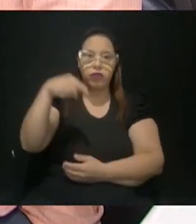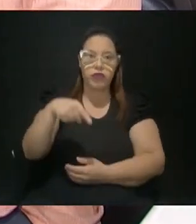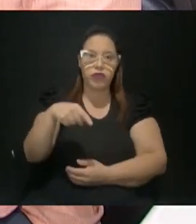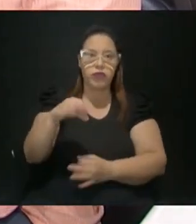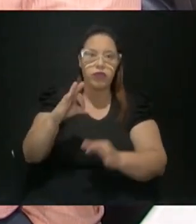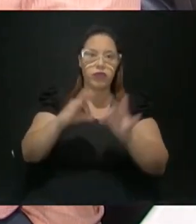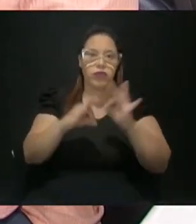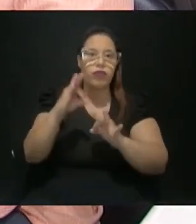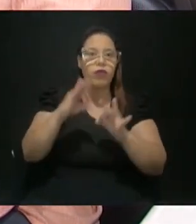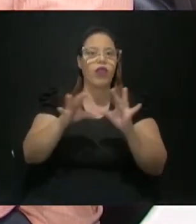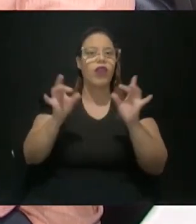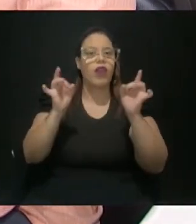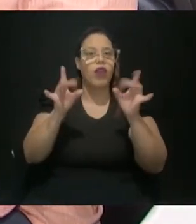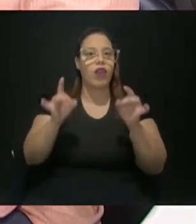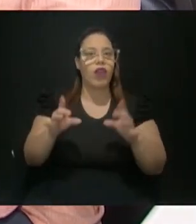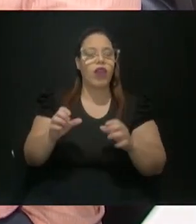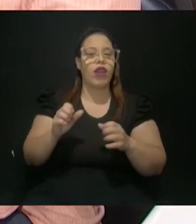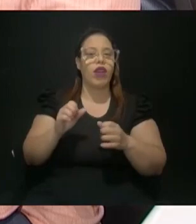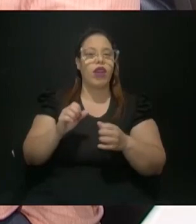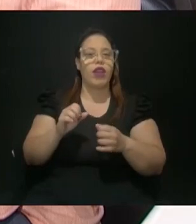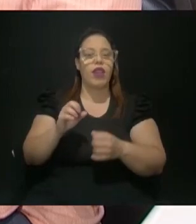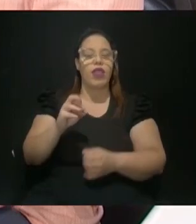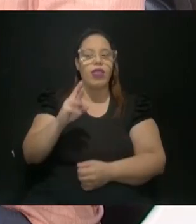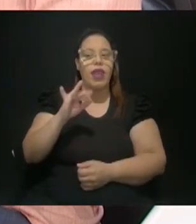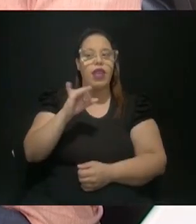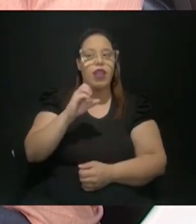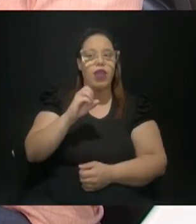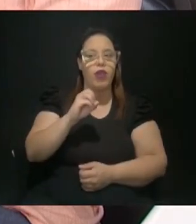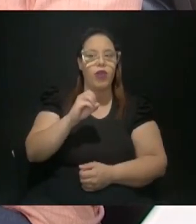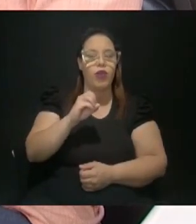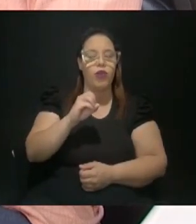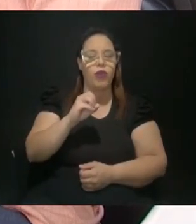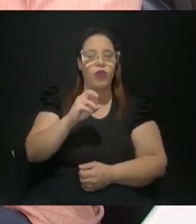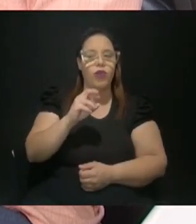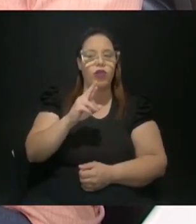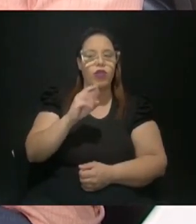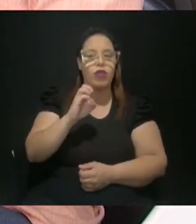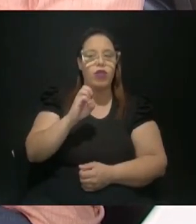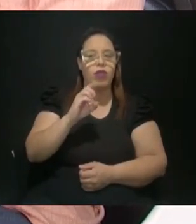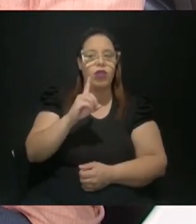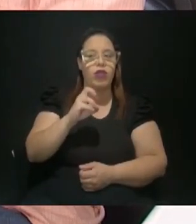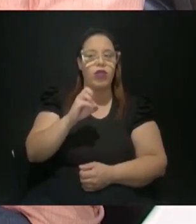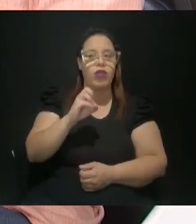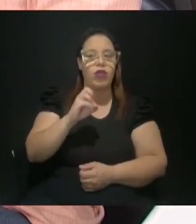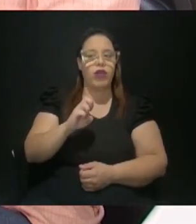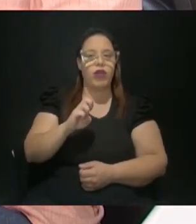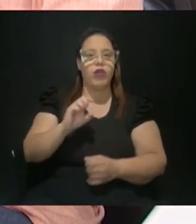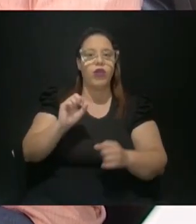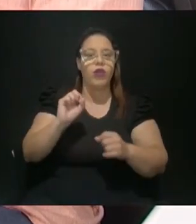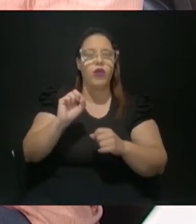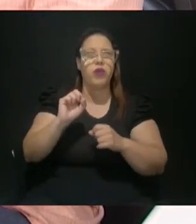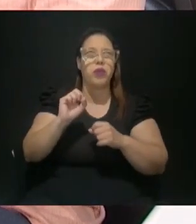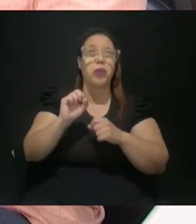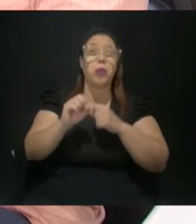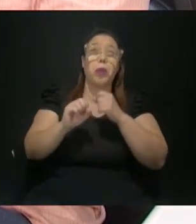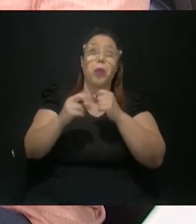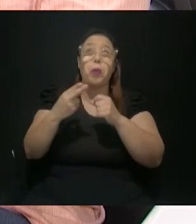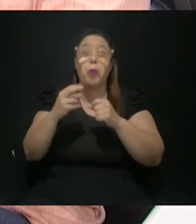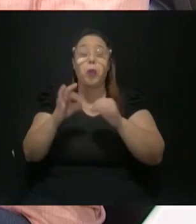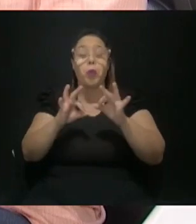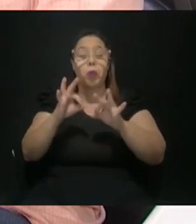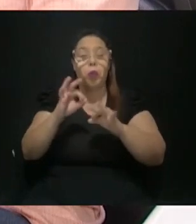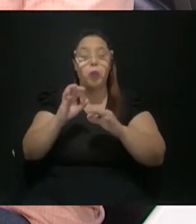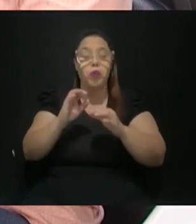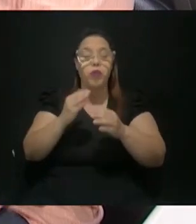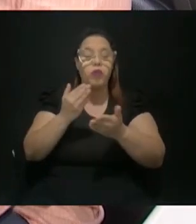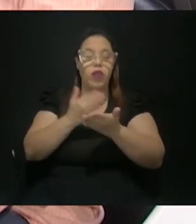em técnico de redes ou administração de redes. Quanto tempo, mais ou menos, uma pessoa leva para concluir o curso? 1